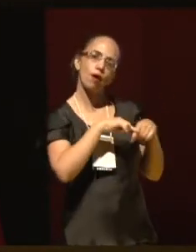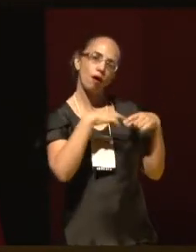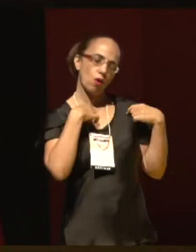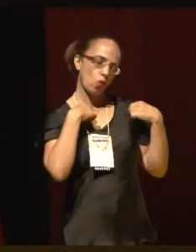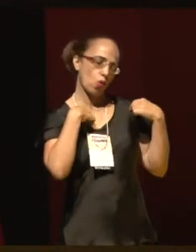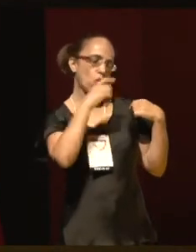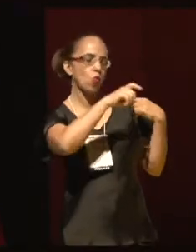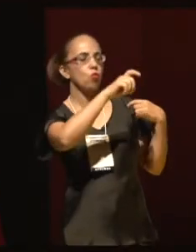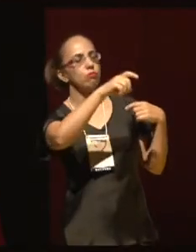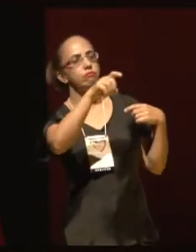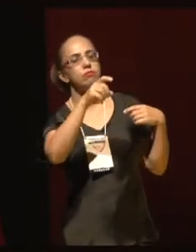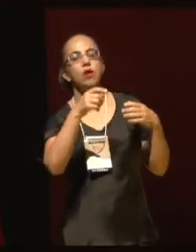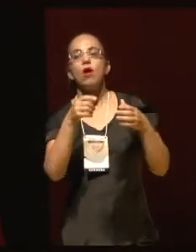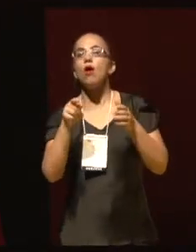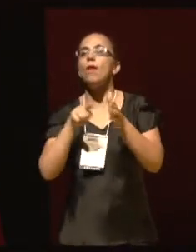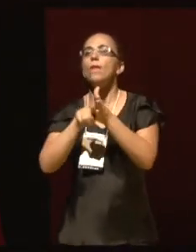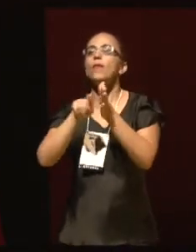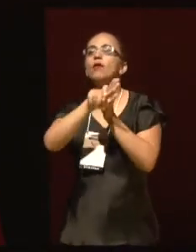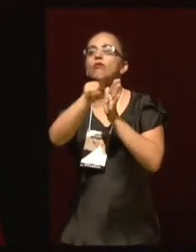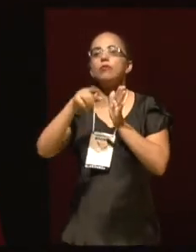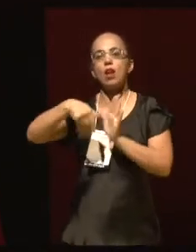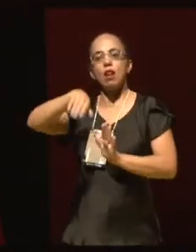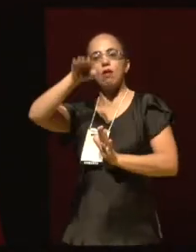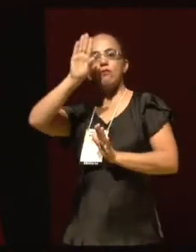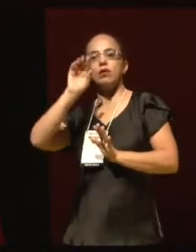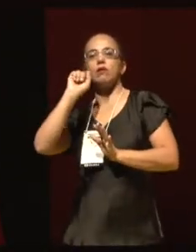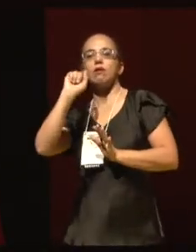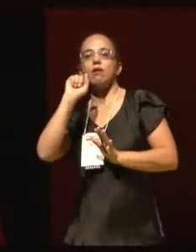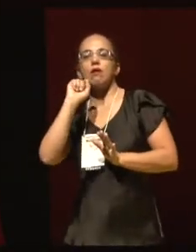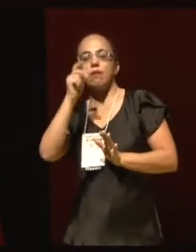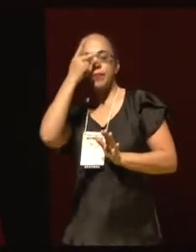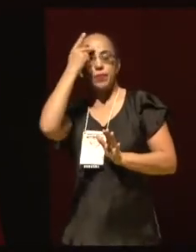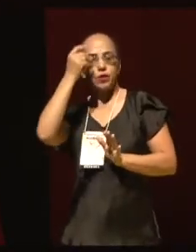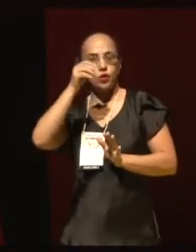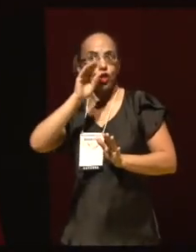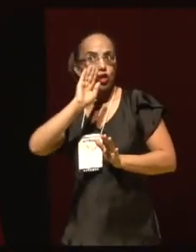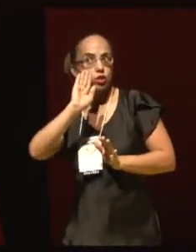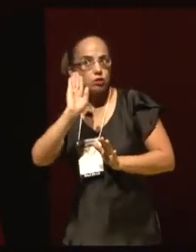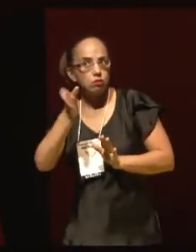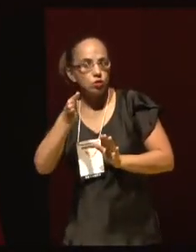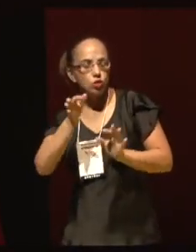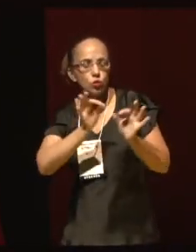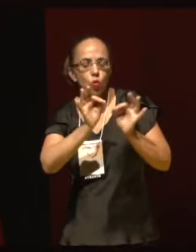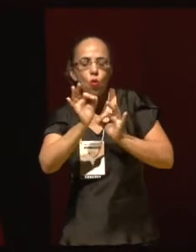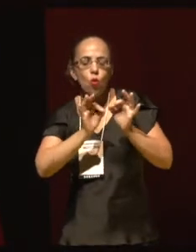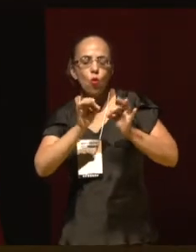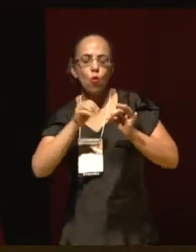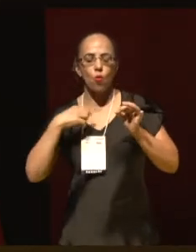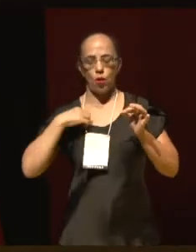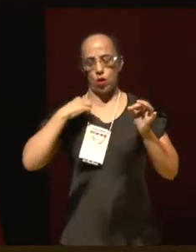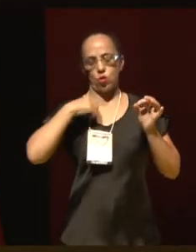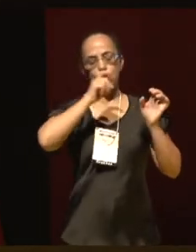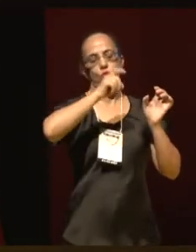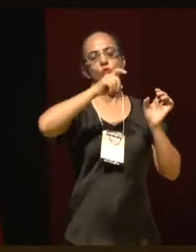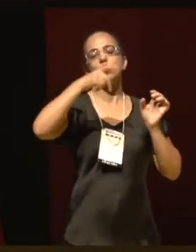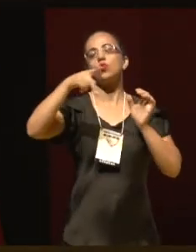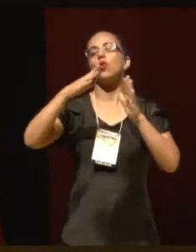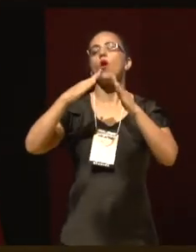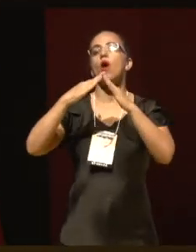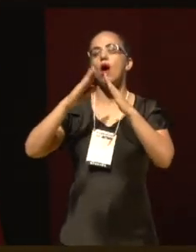Gostaria que levantem as mãos as pessoas que já arrumaram o closet de sua